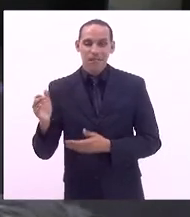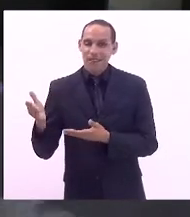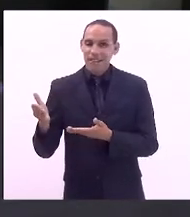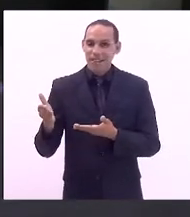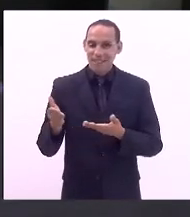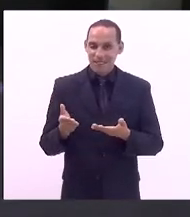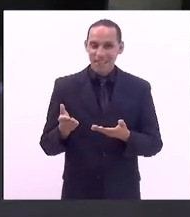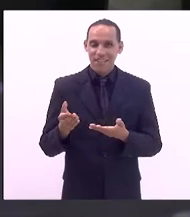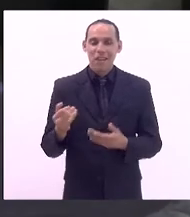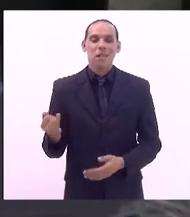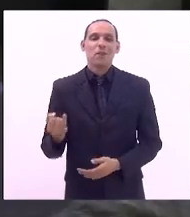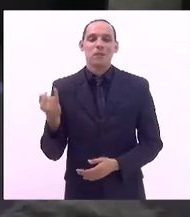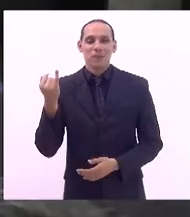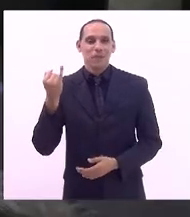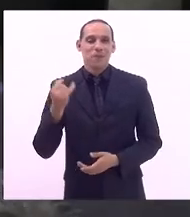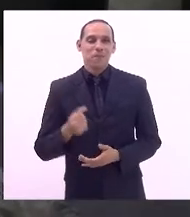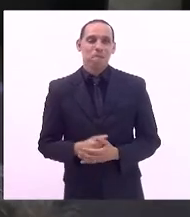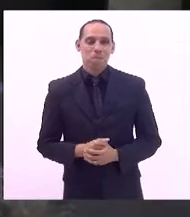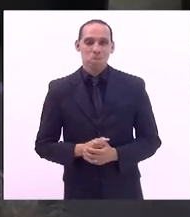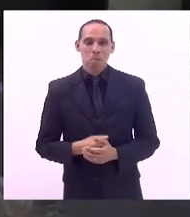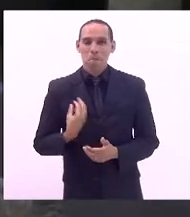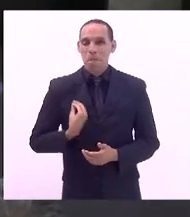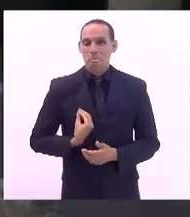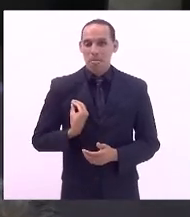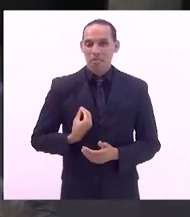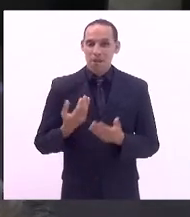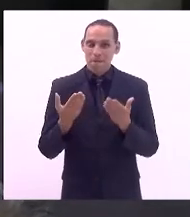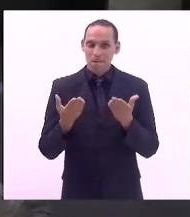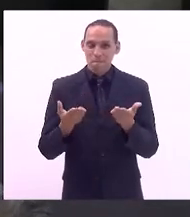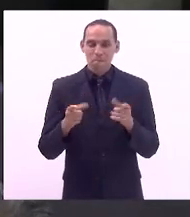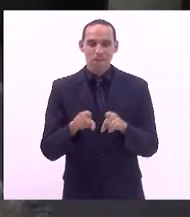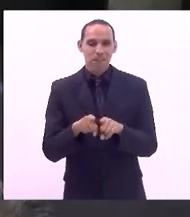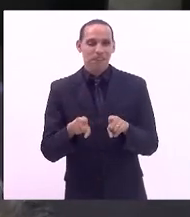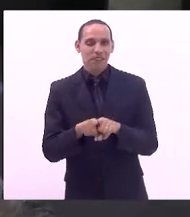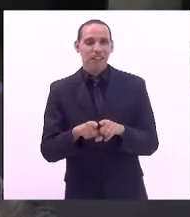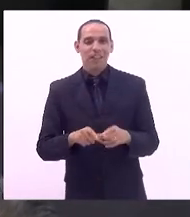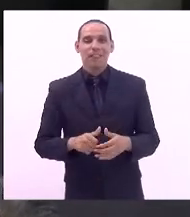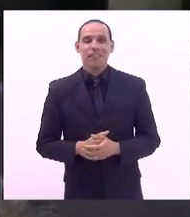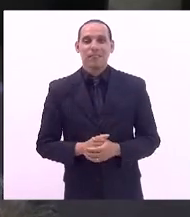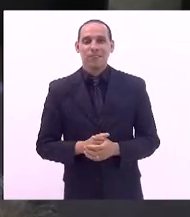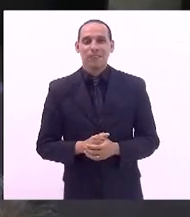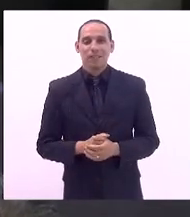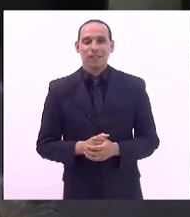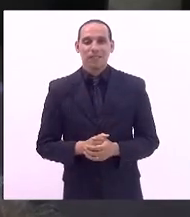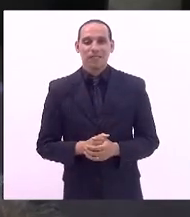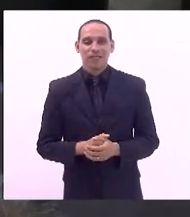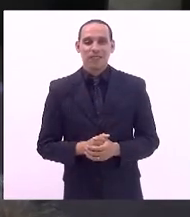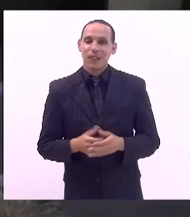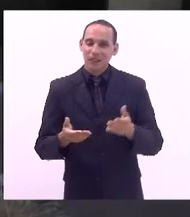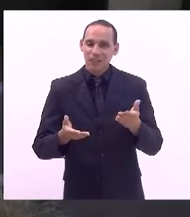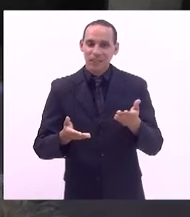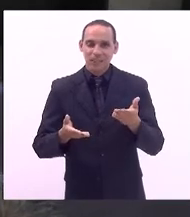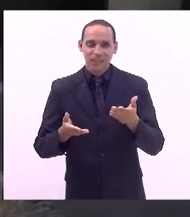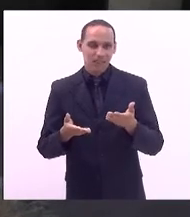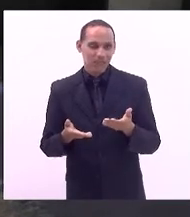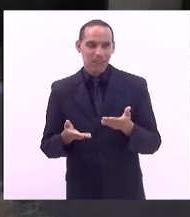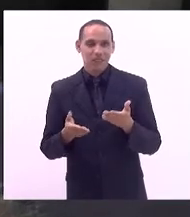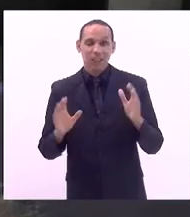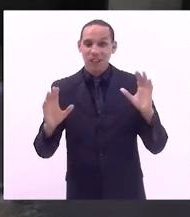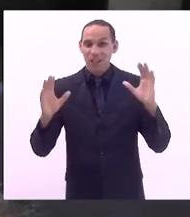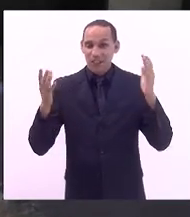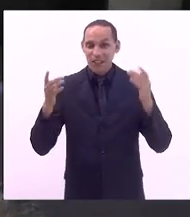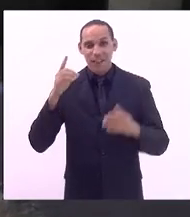é importantíssimo ter aqui a presença do senhor também Olá seja muito bem-vindo ao nosso evento